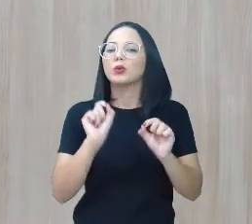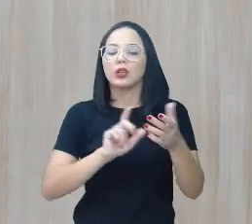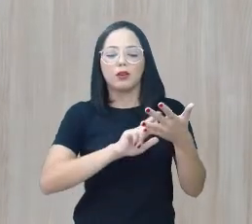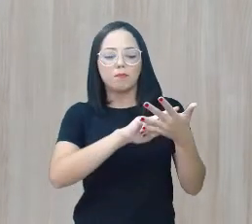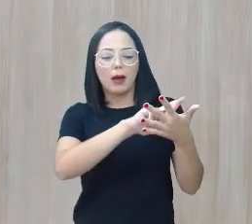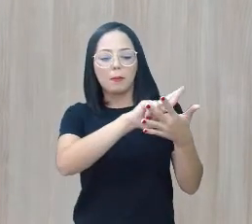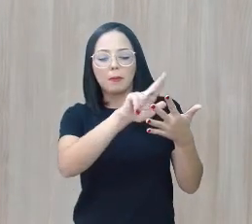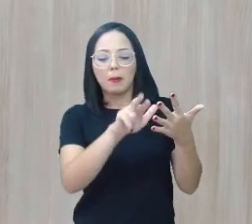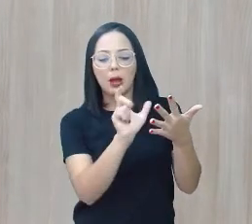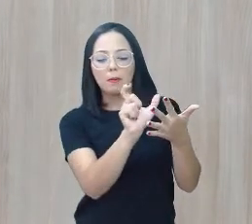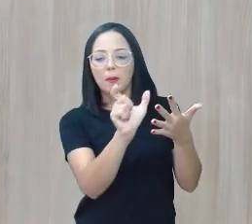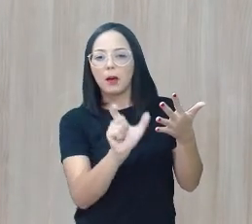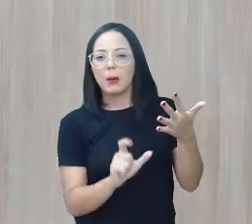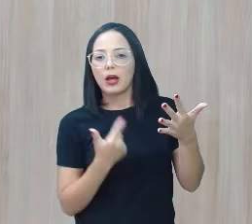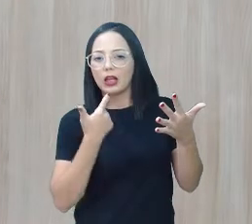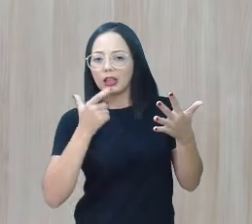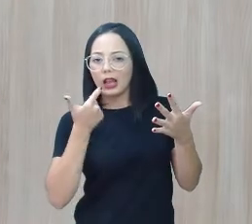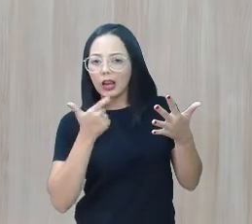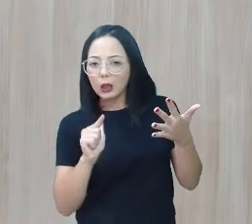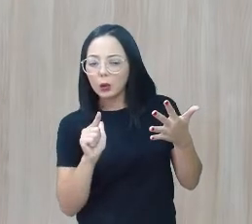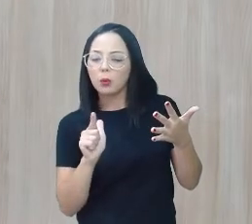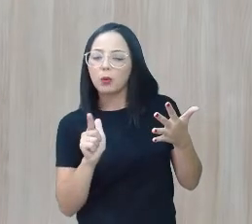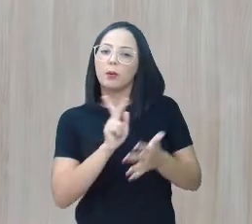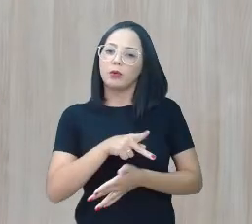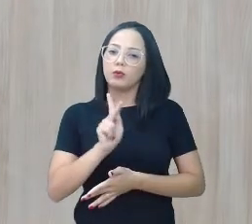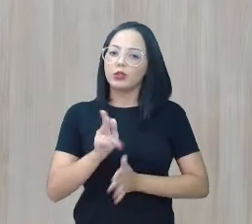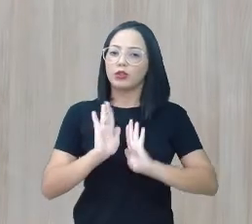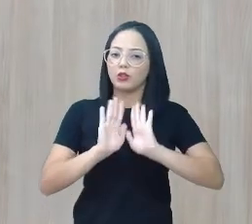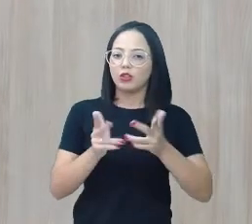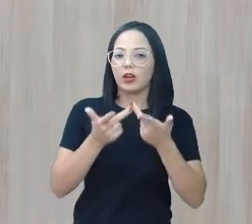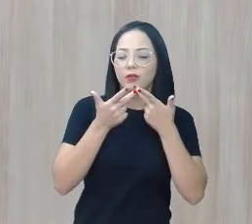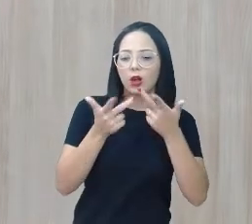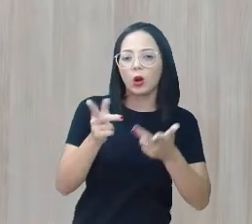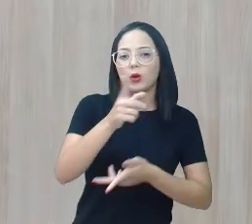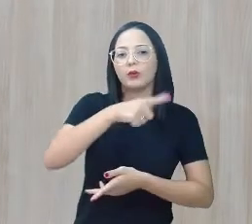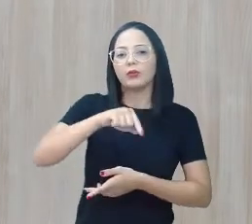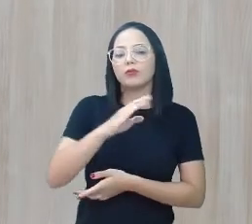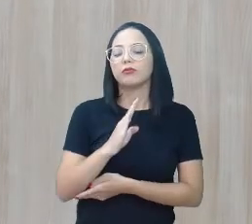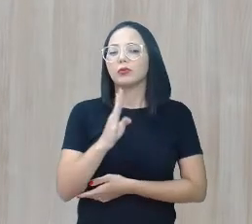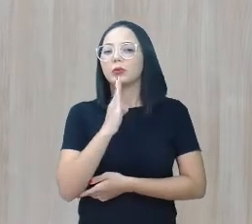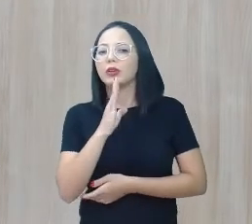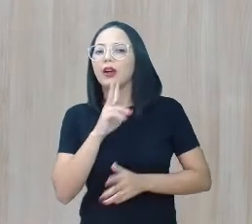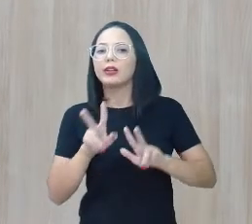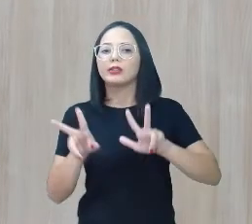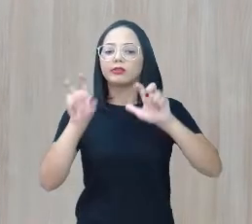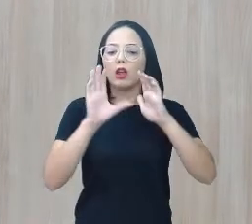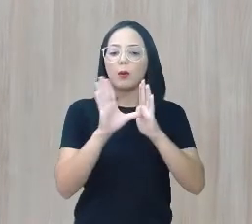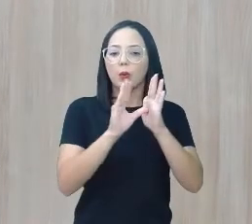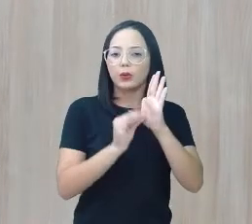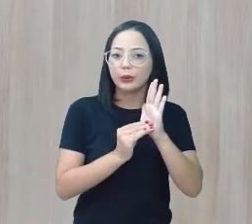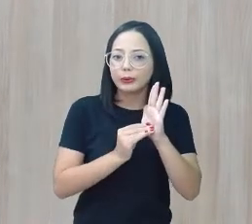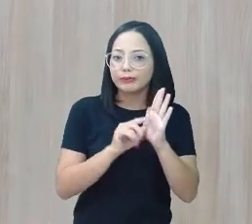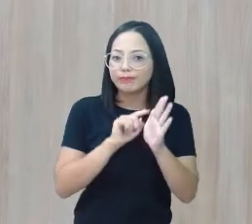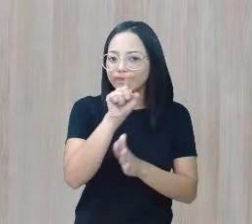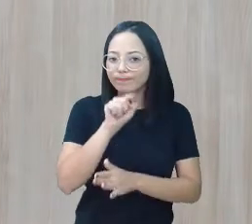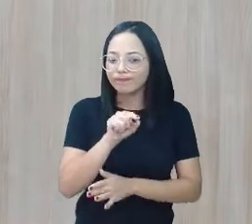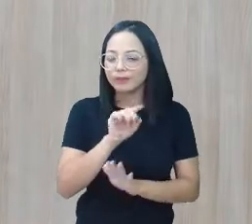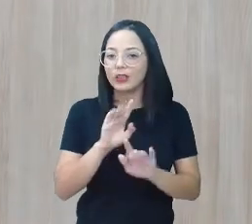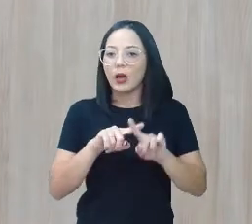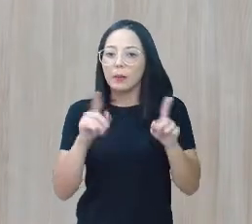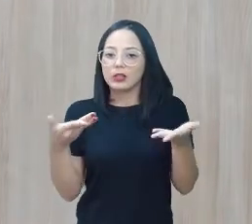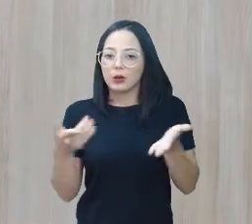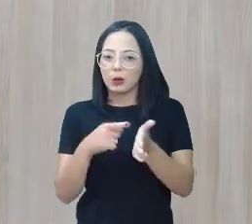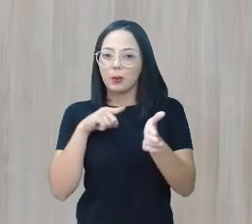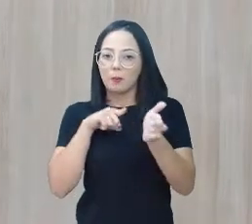da língua? A professora já falou com vocês? Vocês reconhecem esse conteúdo? Agora, não, eu faço